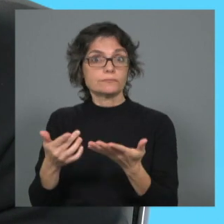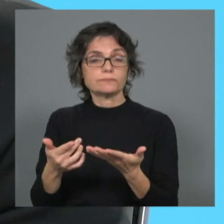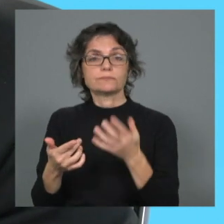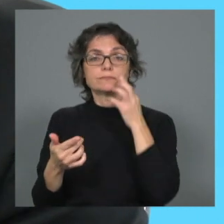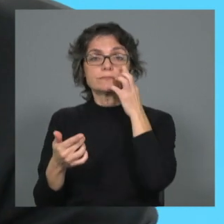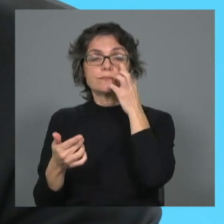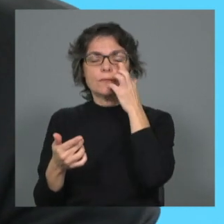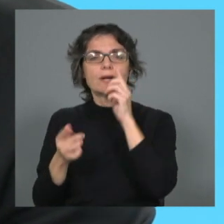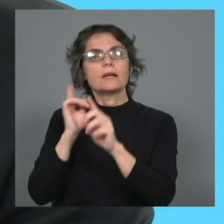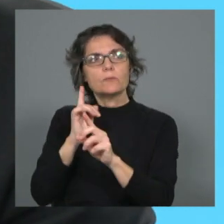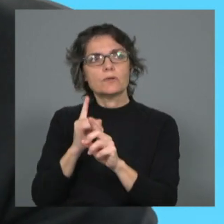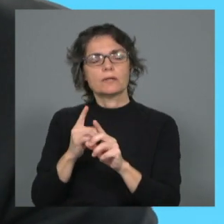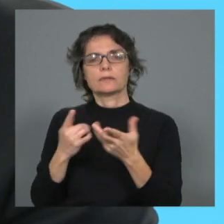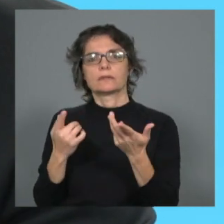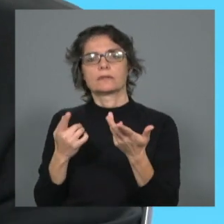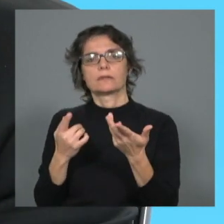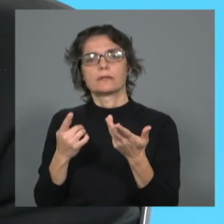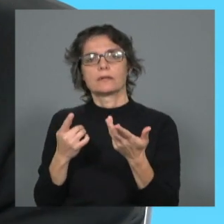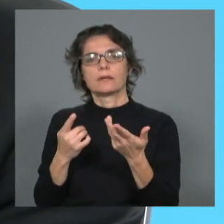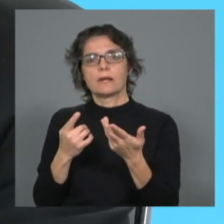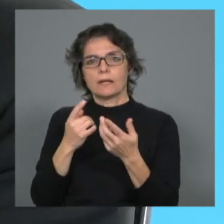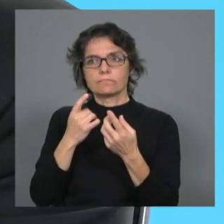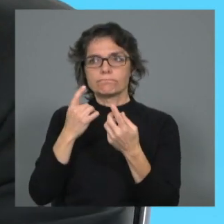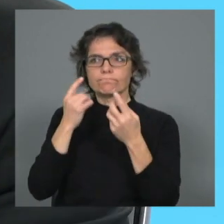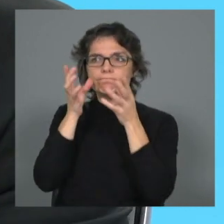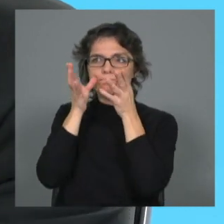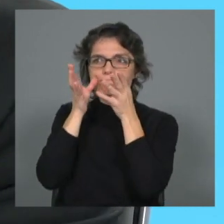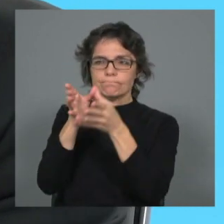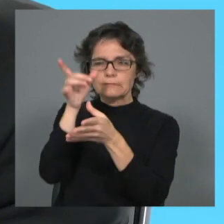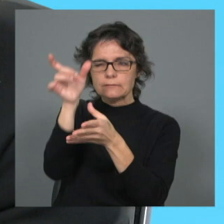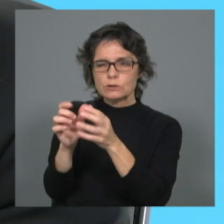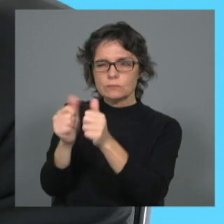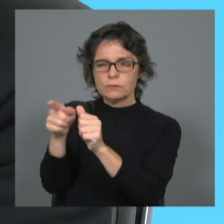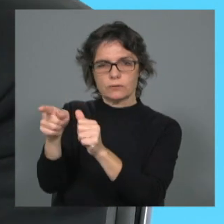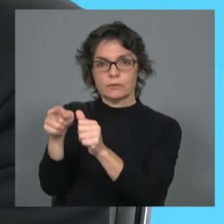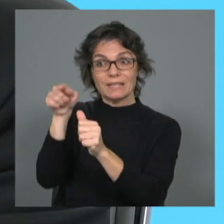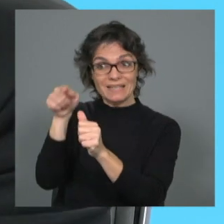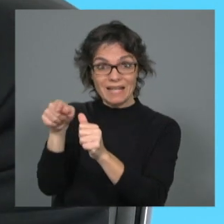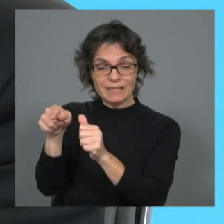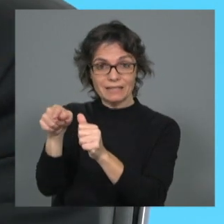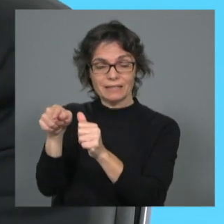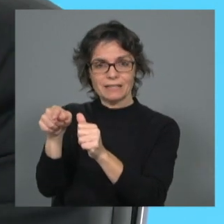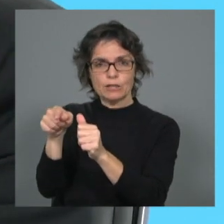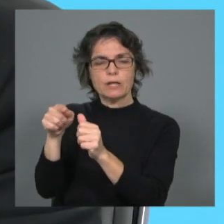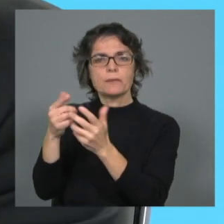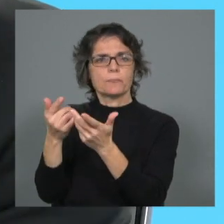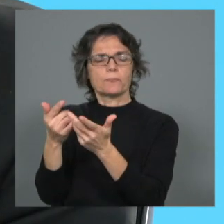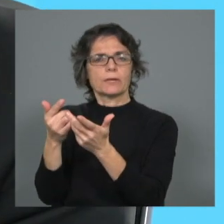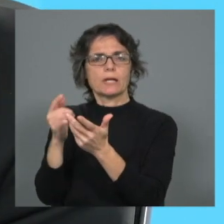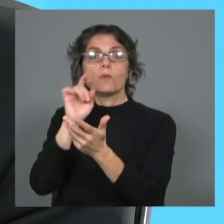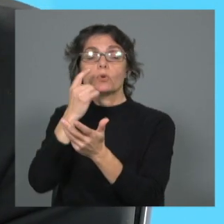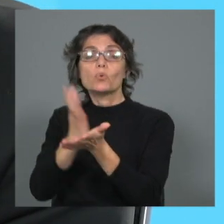que seja, digamos assim, um ser que está ali para se transcender, para se superar e não somente um atleta para obter um resultado,